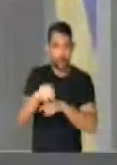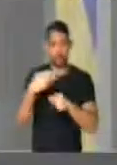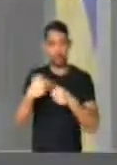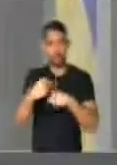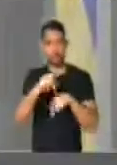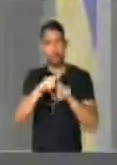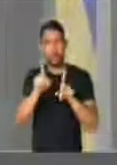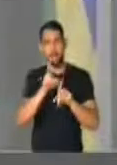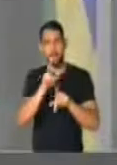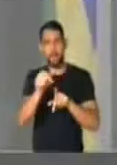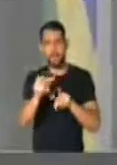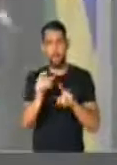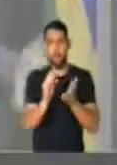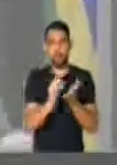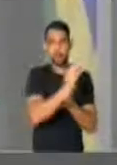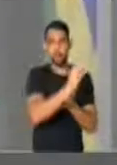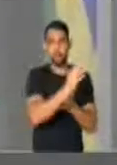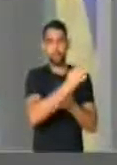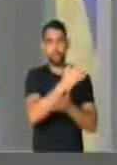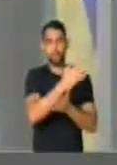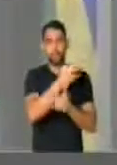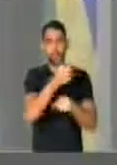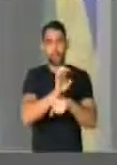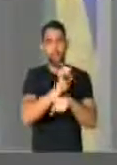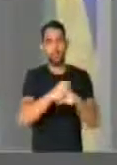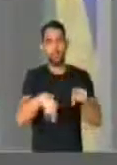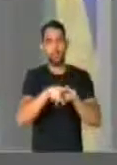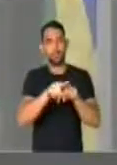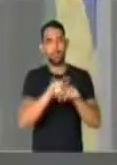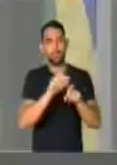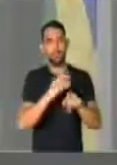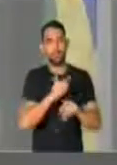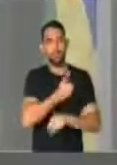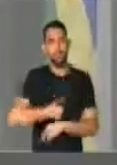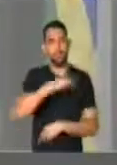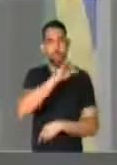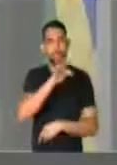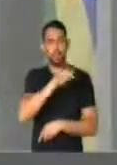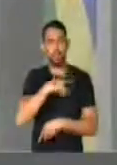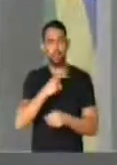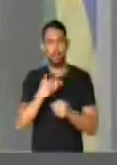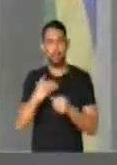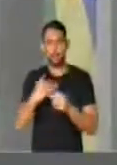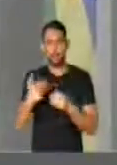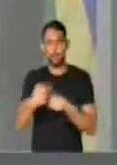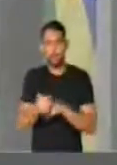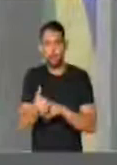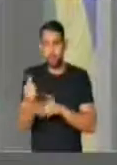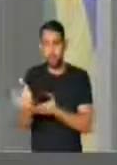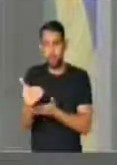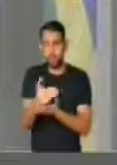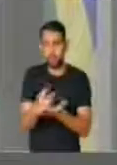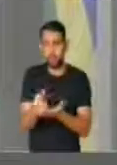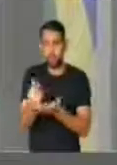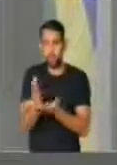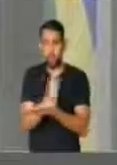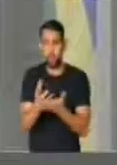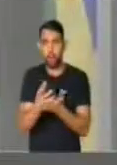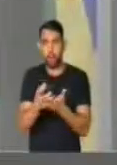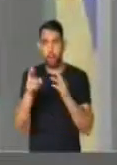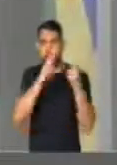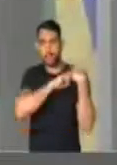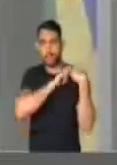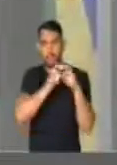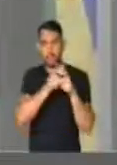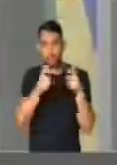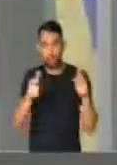mas vão para o Estado e a maioria vai para a União. Fica lá o município com pouca arrecadação e com a obrigação